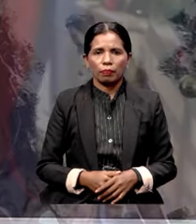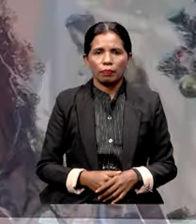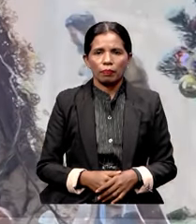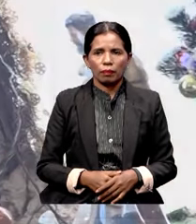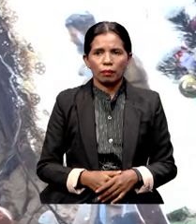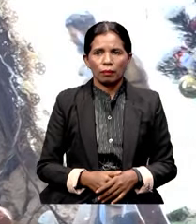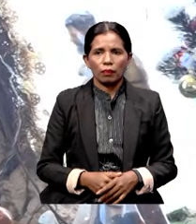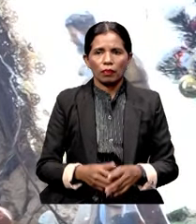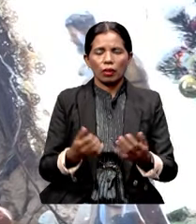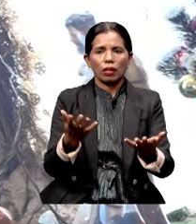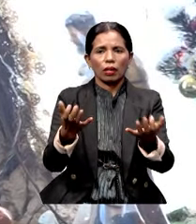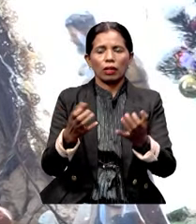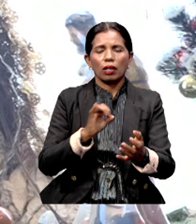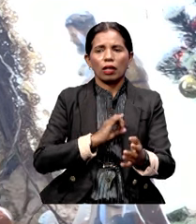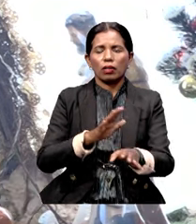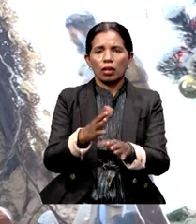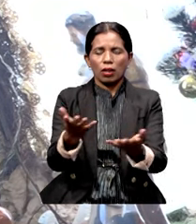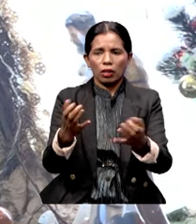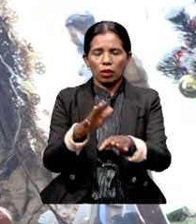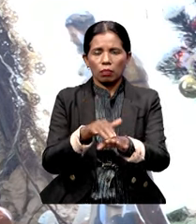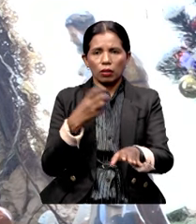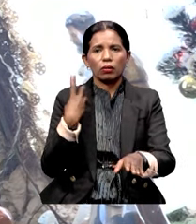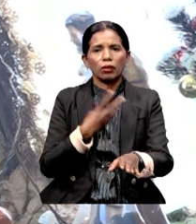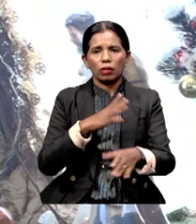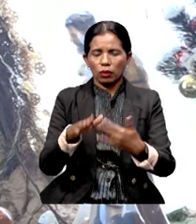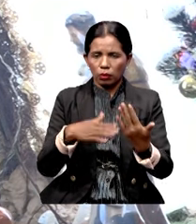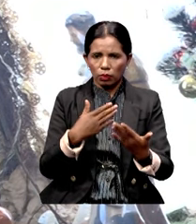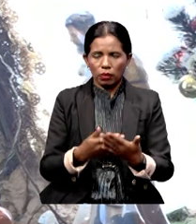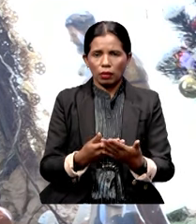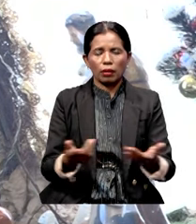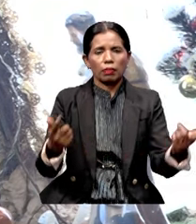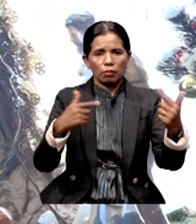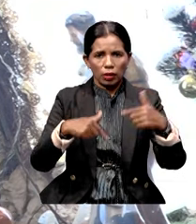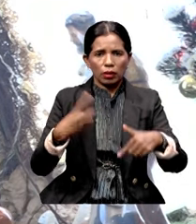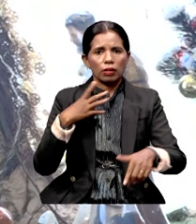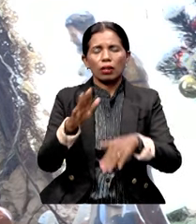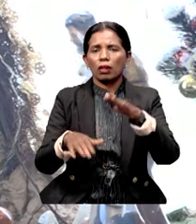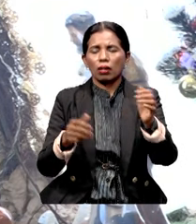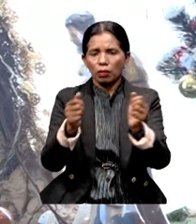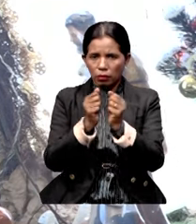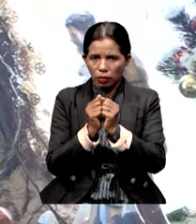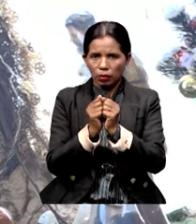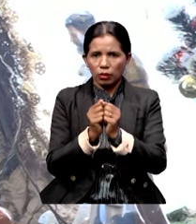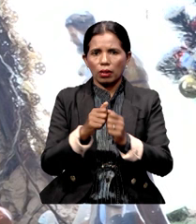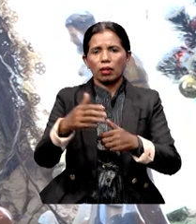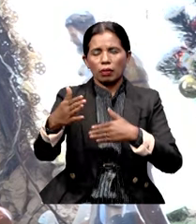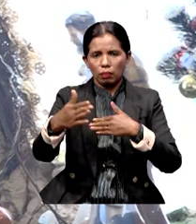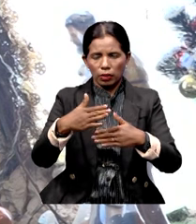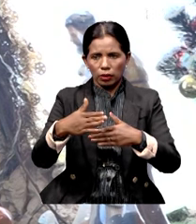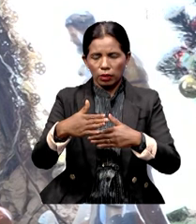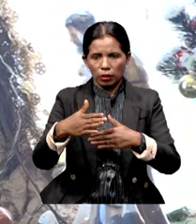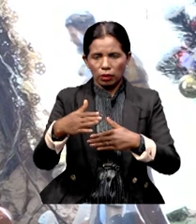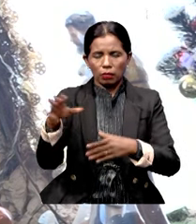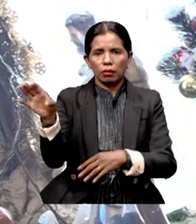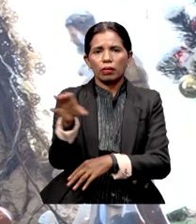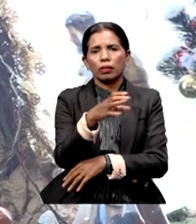O Haraikana, a cara convida Itahot. Mas Itahot, a muito, a cabeça, a presepe o